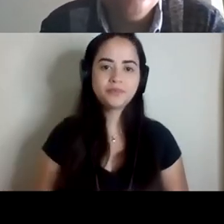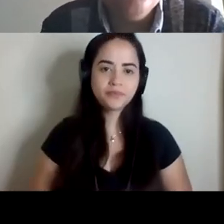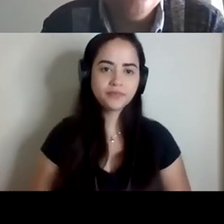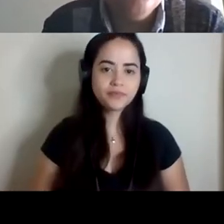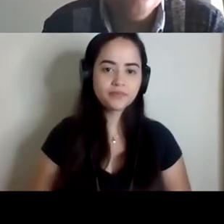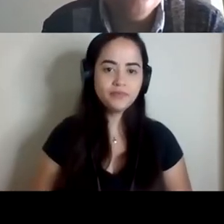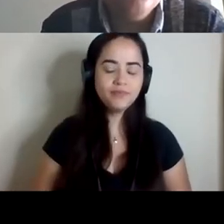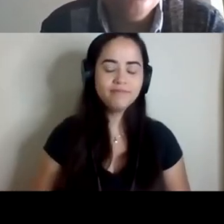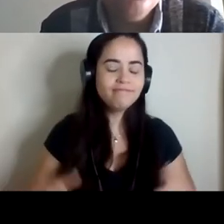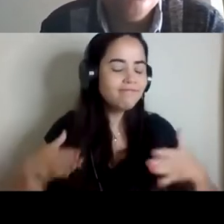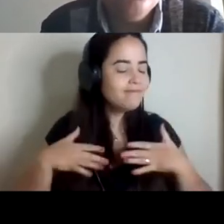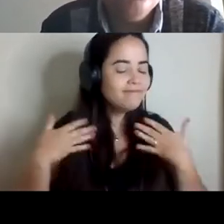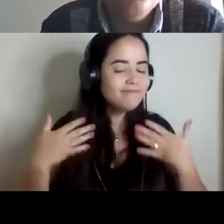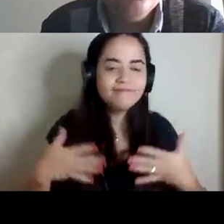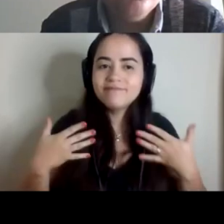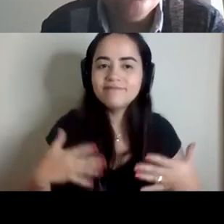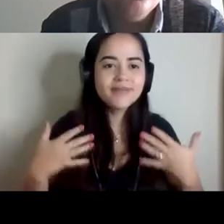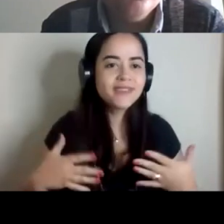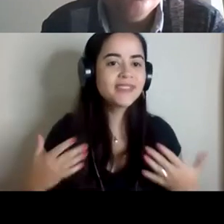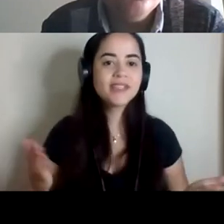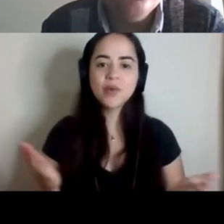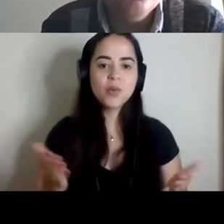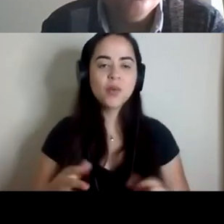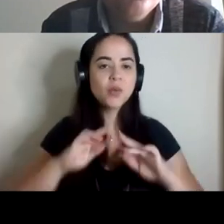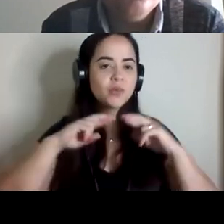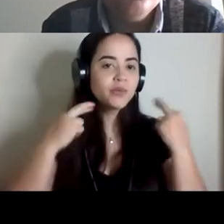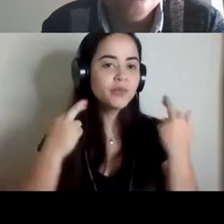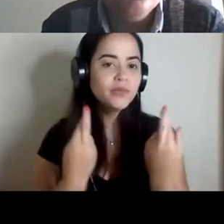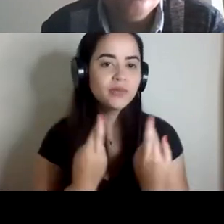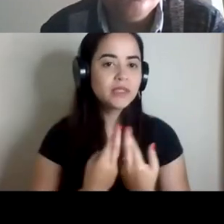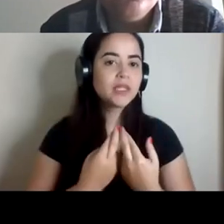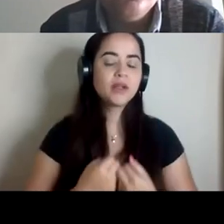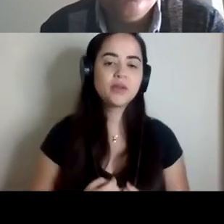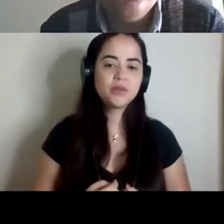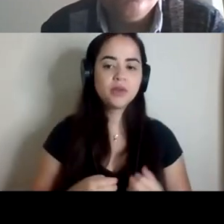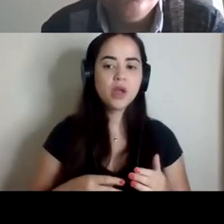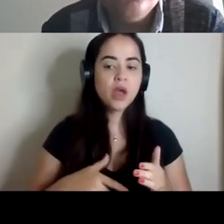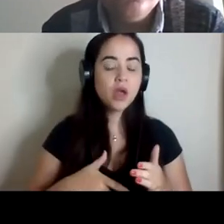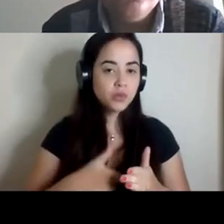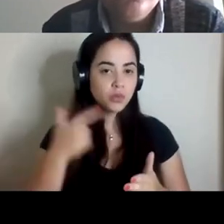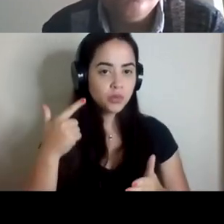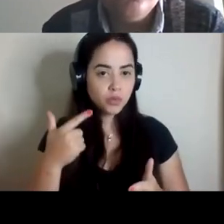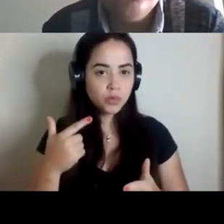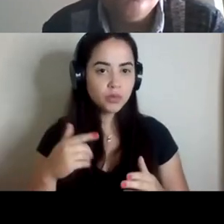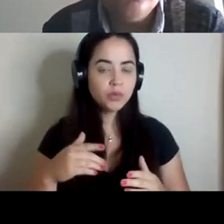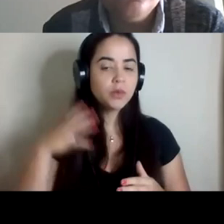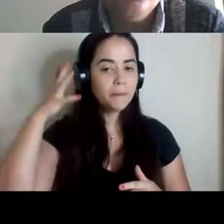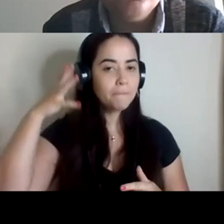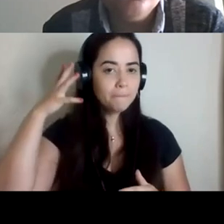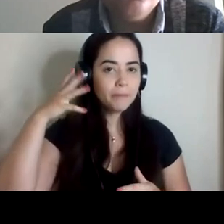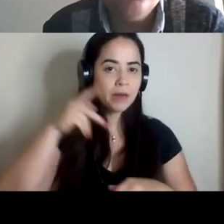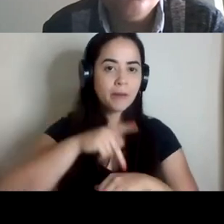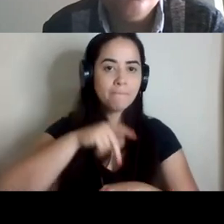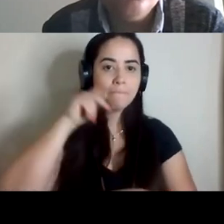É com muita alegria que a gente está aqui hoje, né, se reunindo para o segundo simpósio de pós-graduação